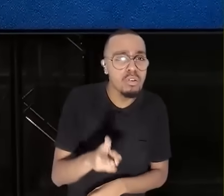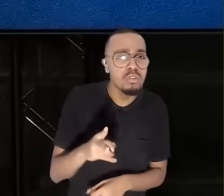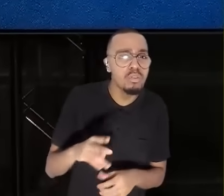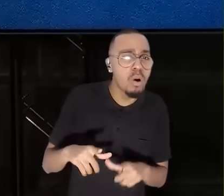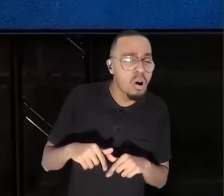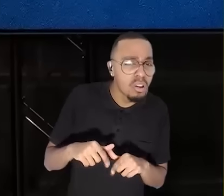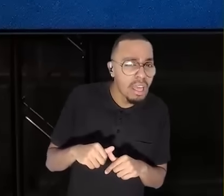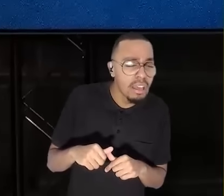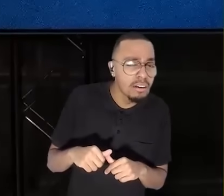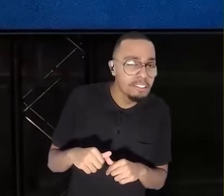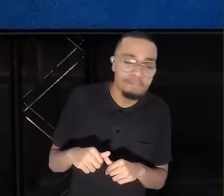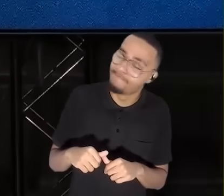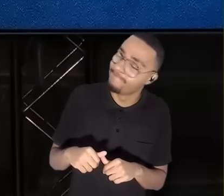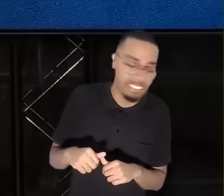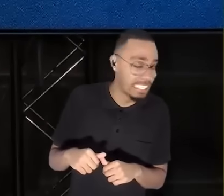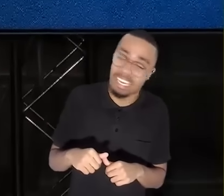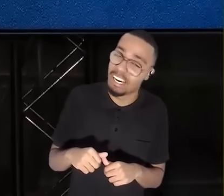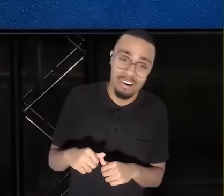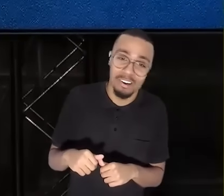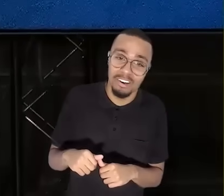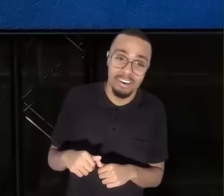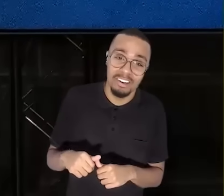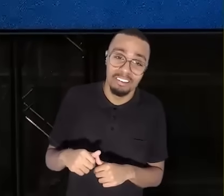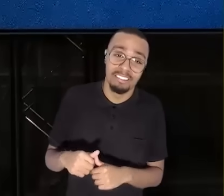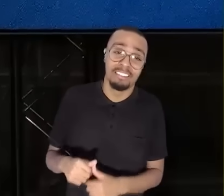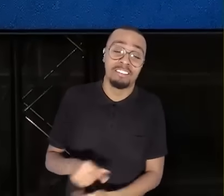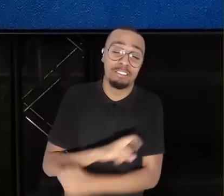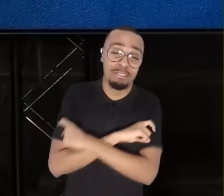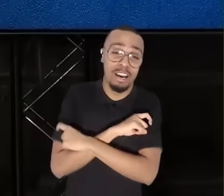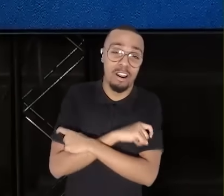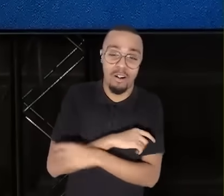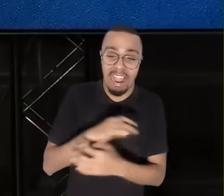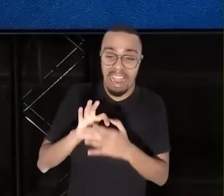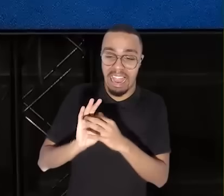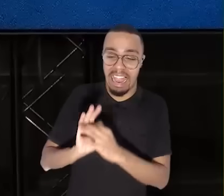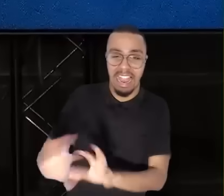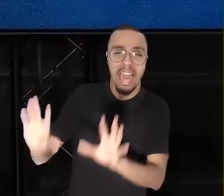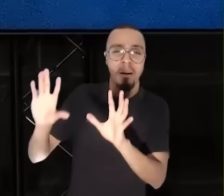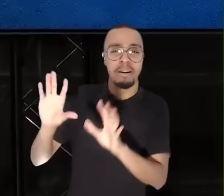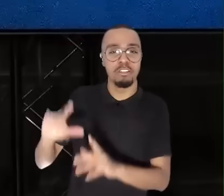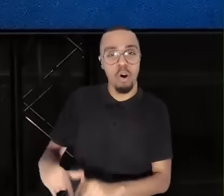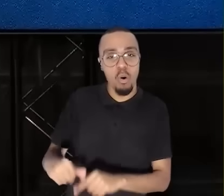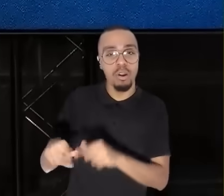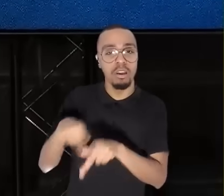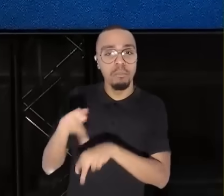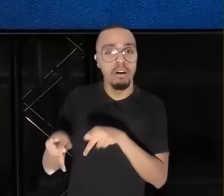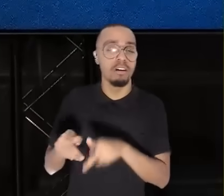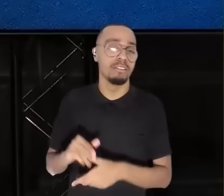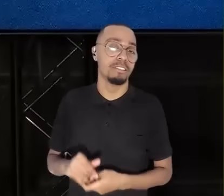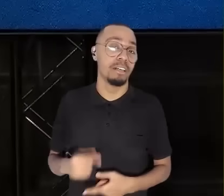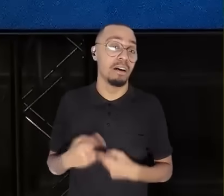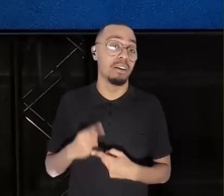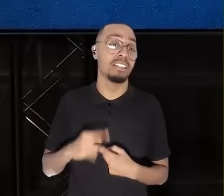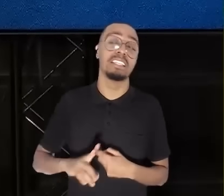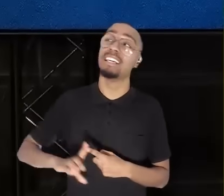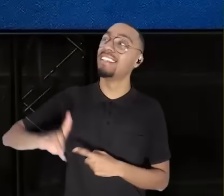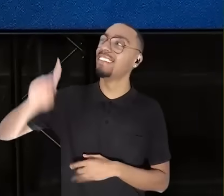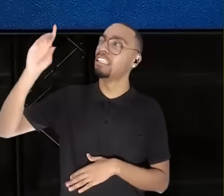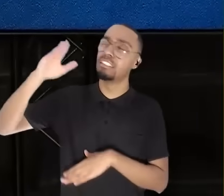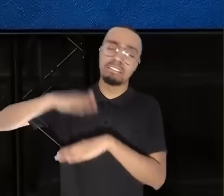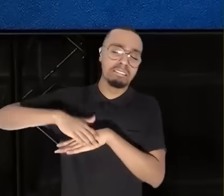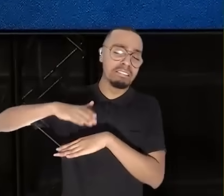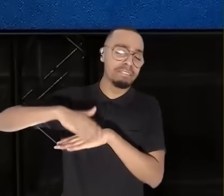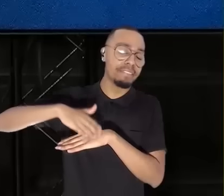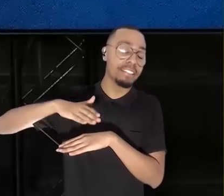Porque agindo Deus, ninguém impedirá. Tem coisas enterradas em você, tem